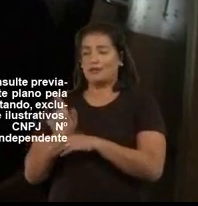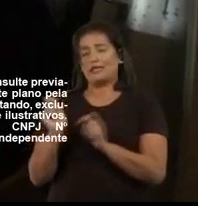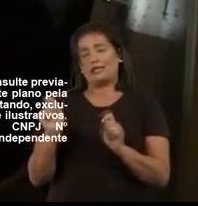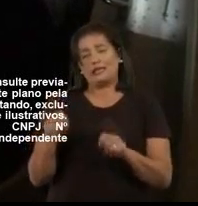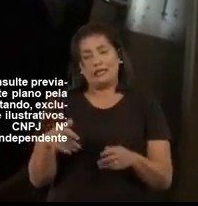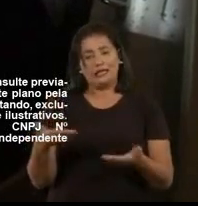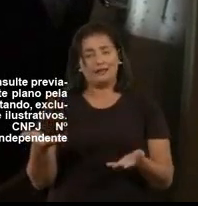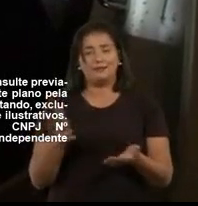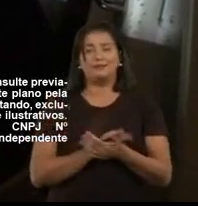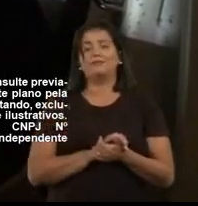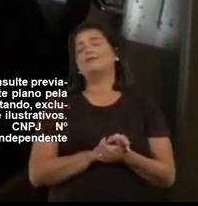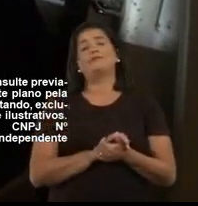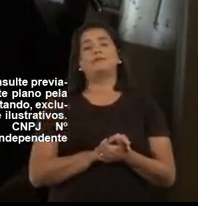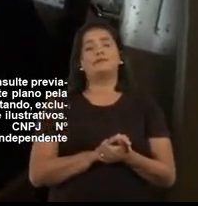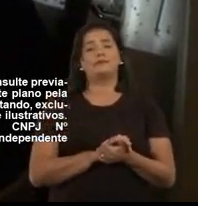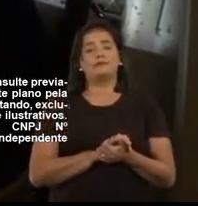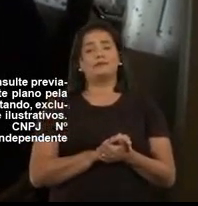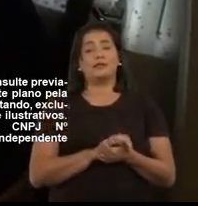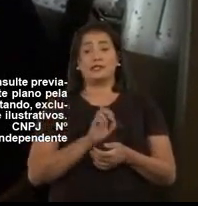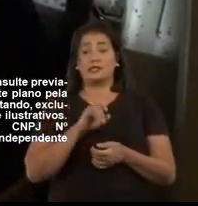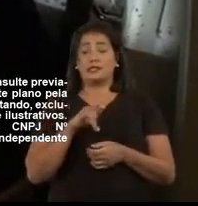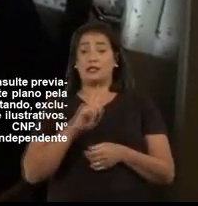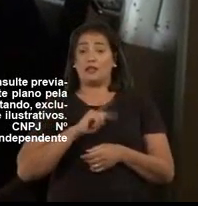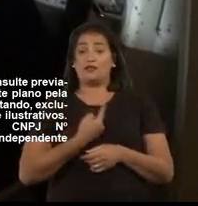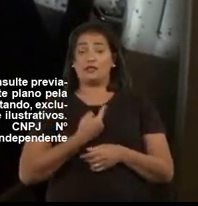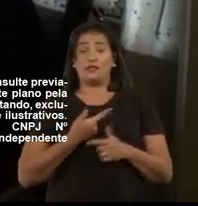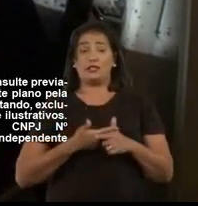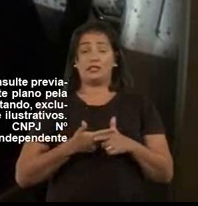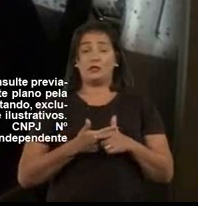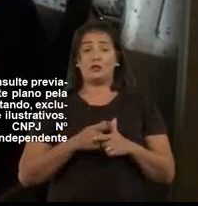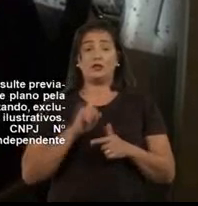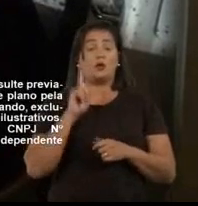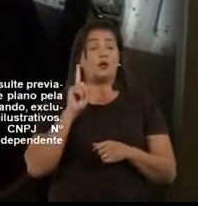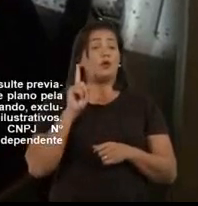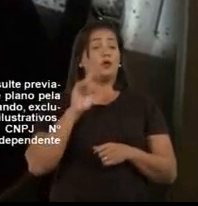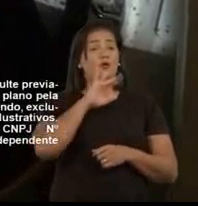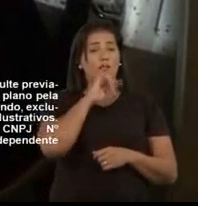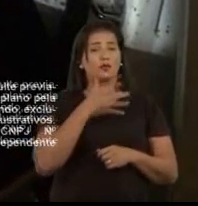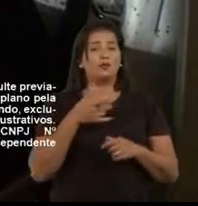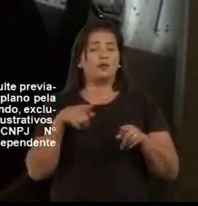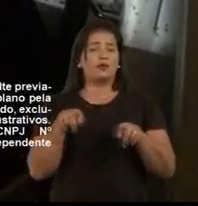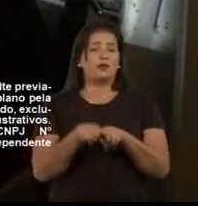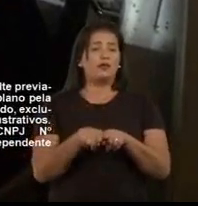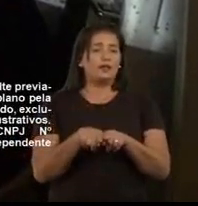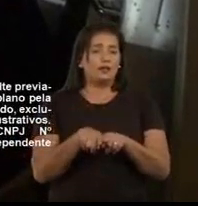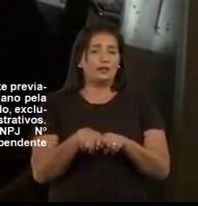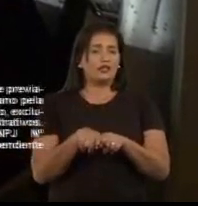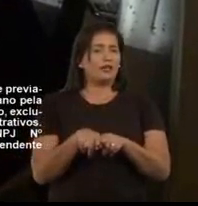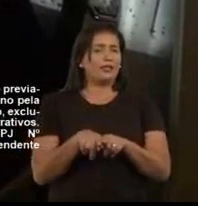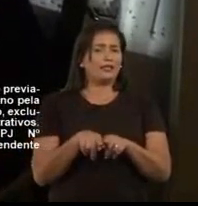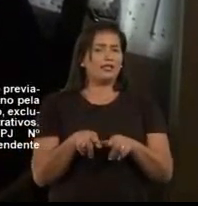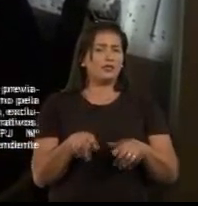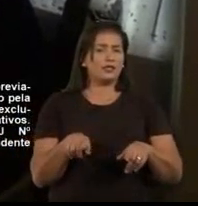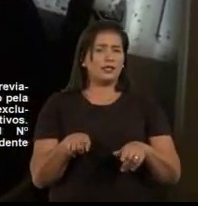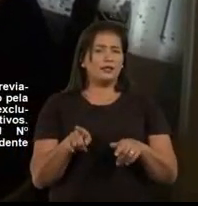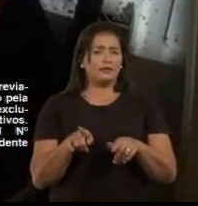pode né se a gente está numa situação ruim imagina essas pessoas que não têm o norte que não tem uma